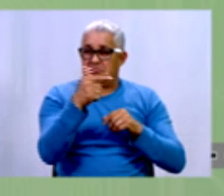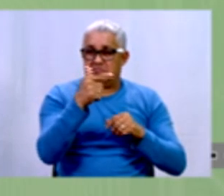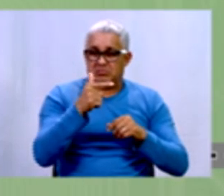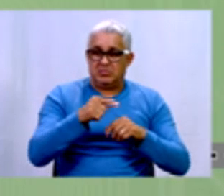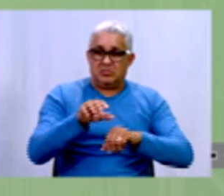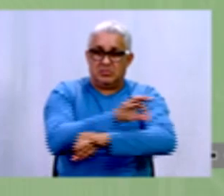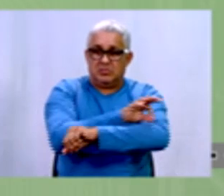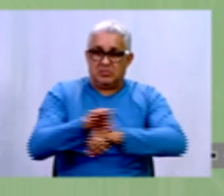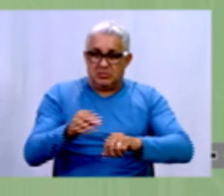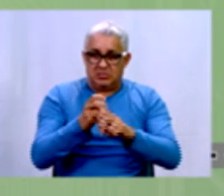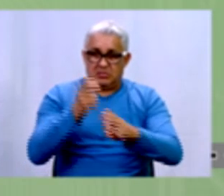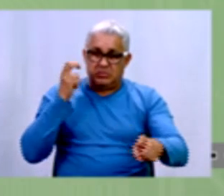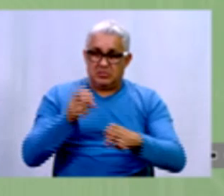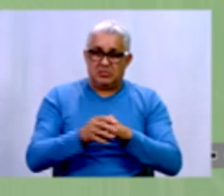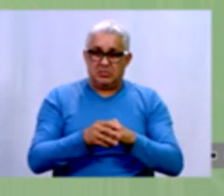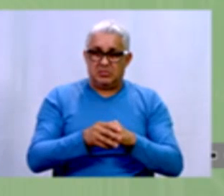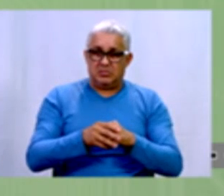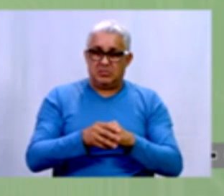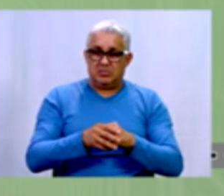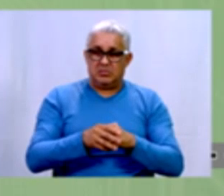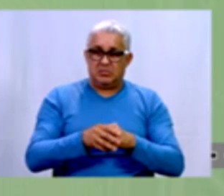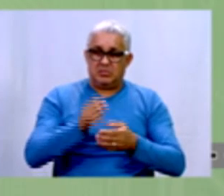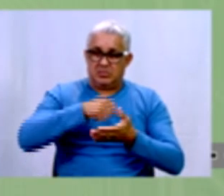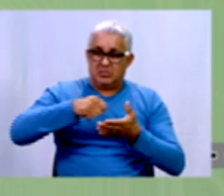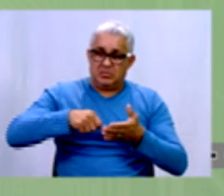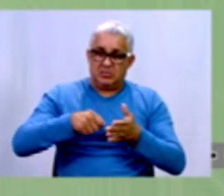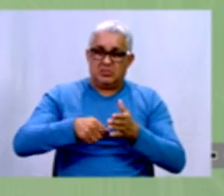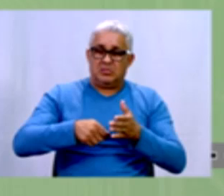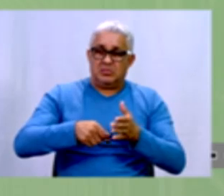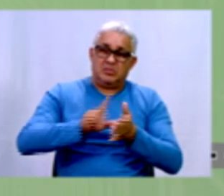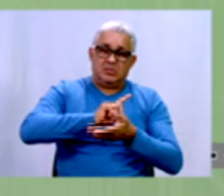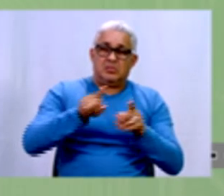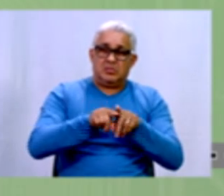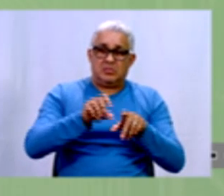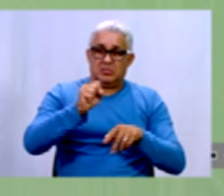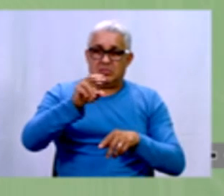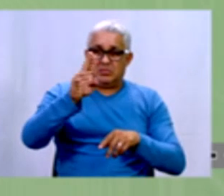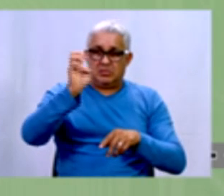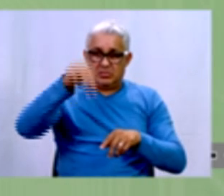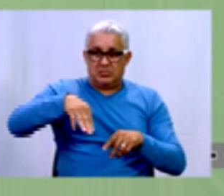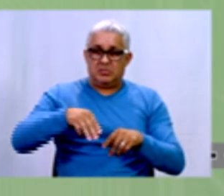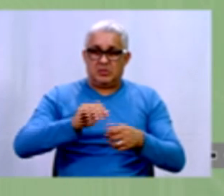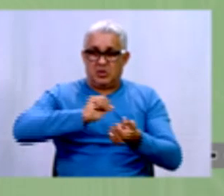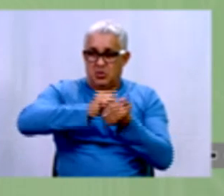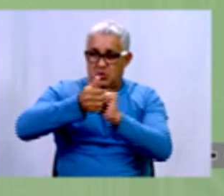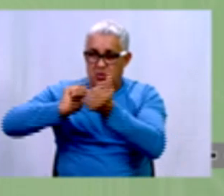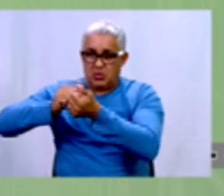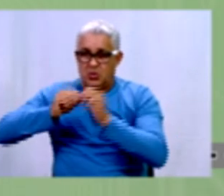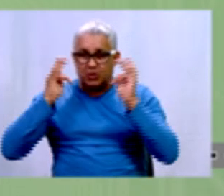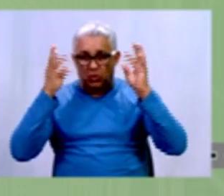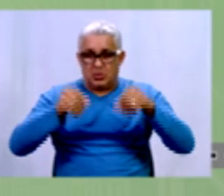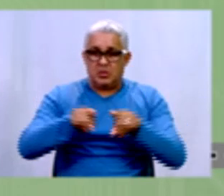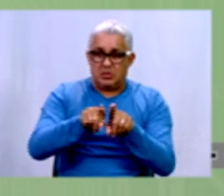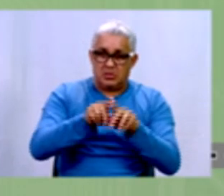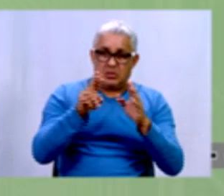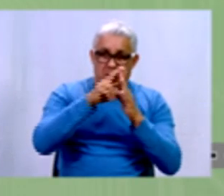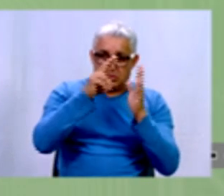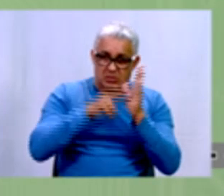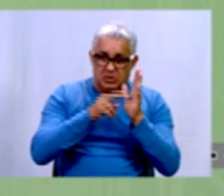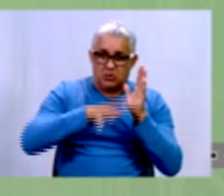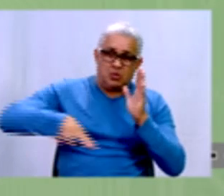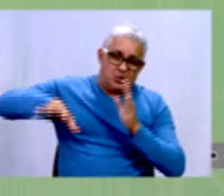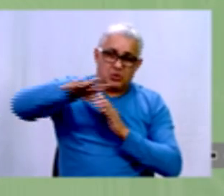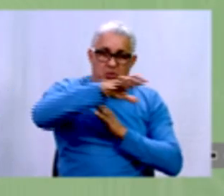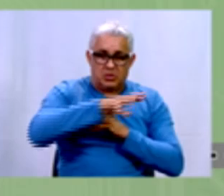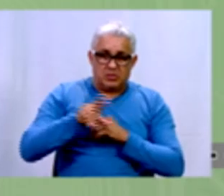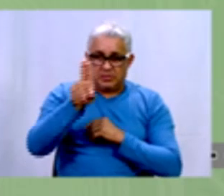engenharia prescrita, ou seja, o Scrum se adequa-se a todas. Usa regras generativas